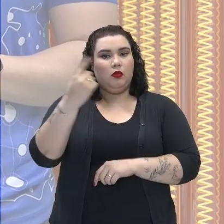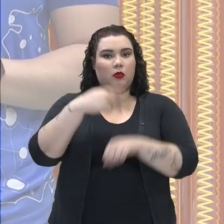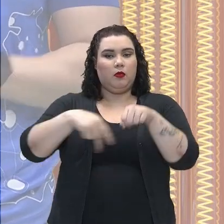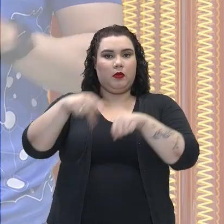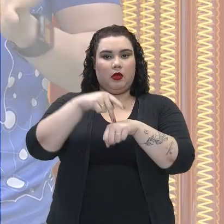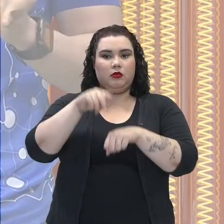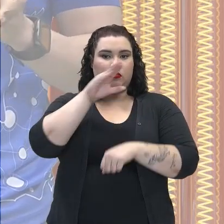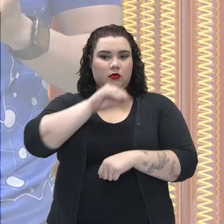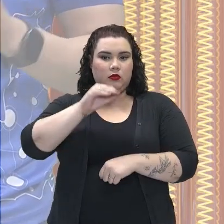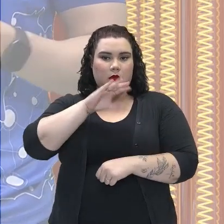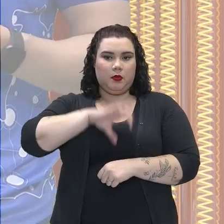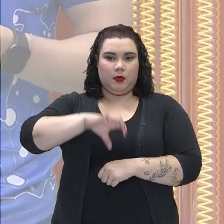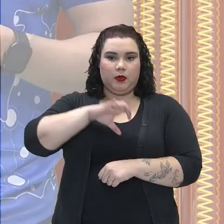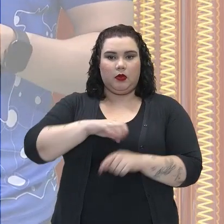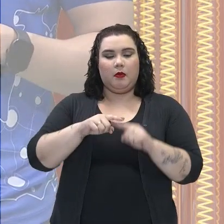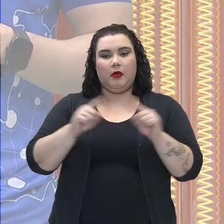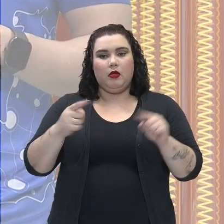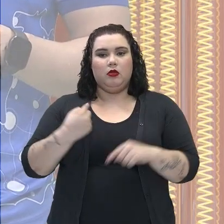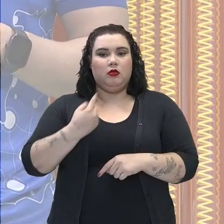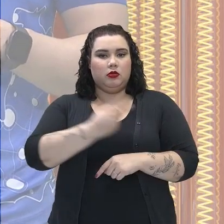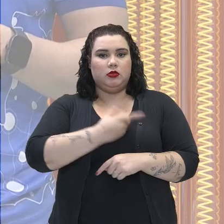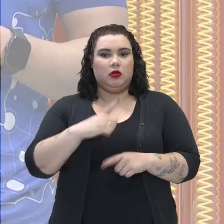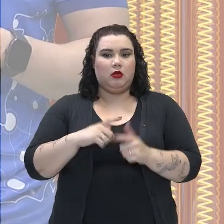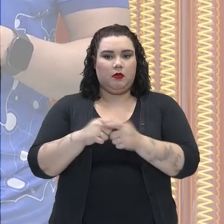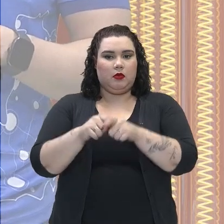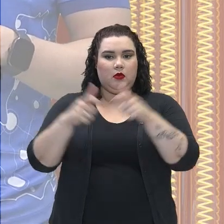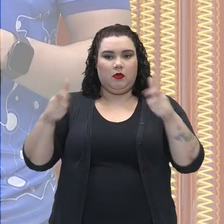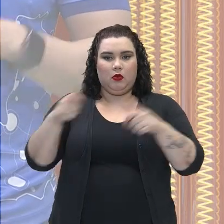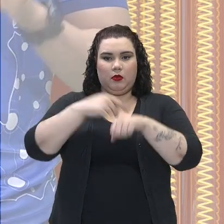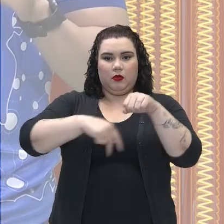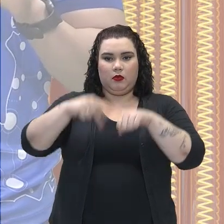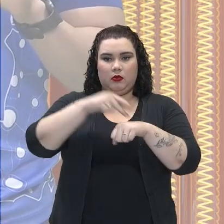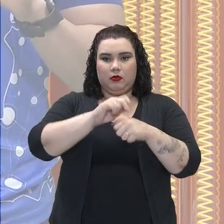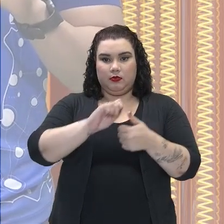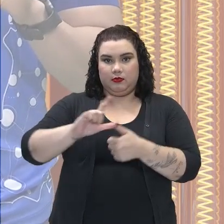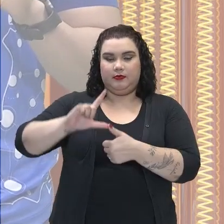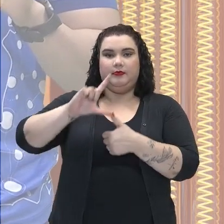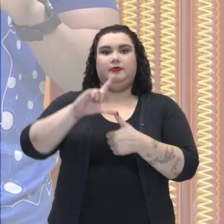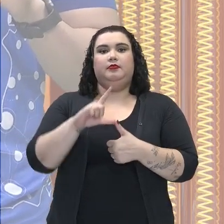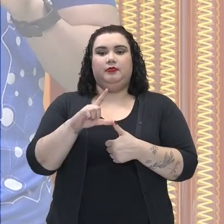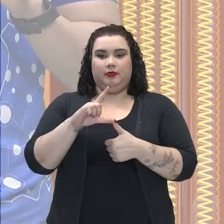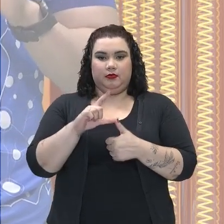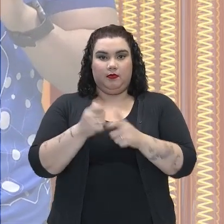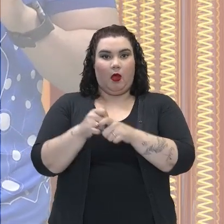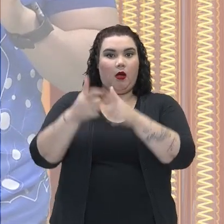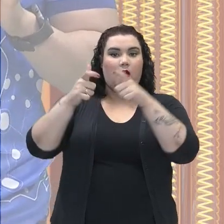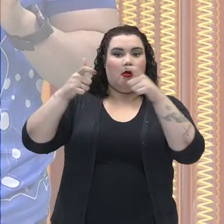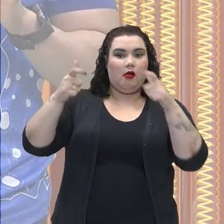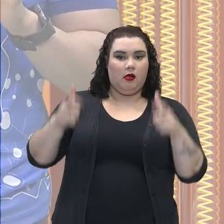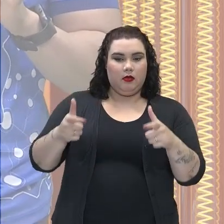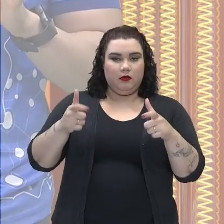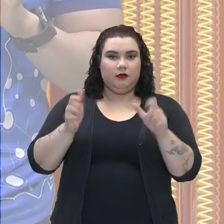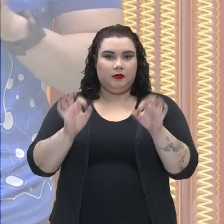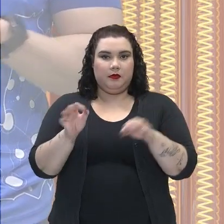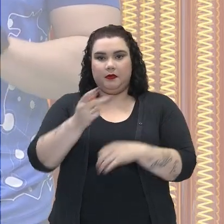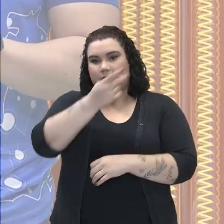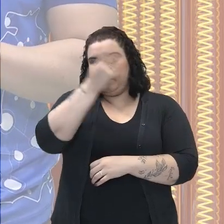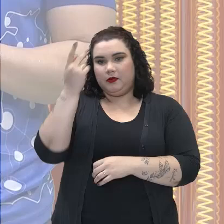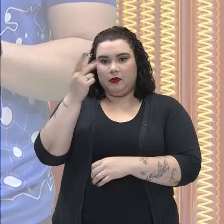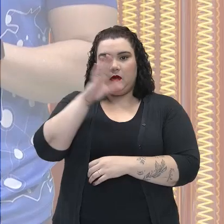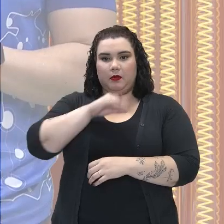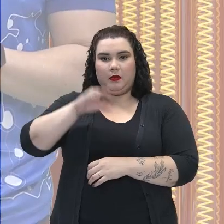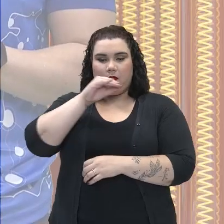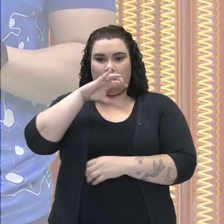português, certo? Mas nós temos ali a maior população dentro da América Latina. Então, temos um número significativo de pessoas ali falando